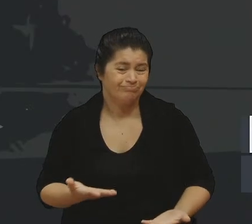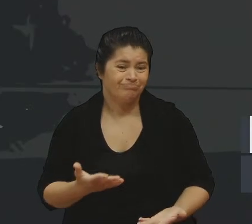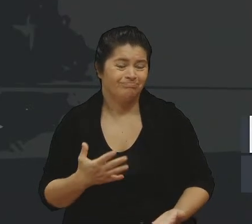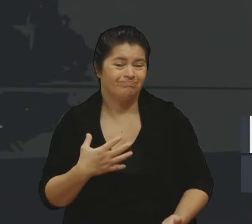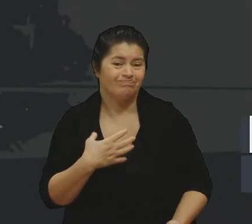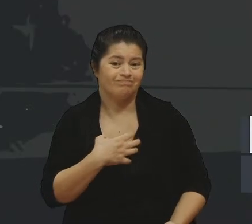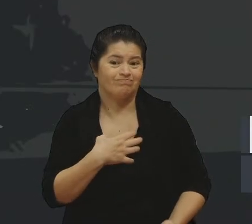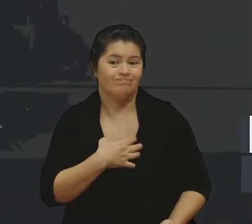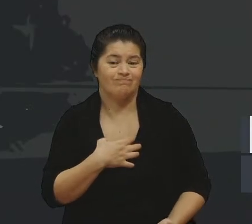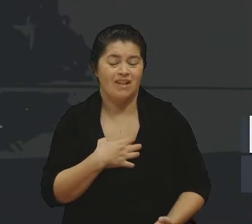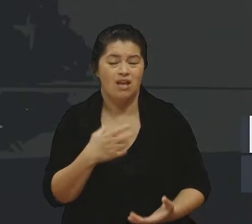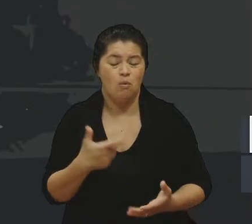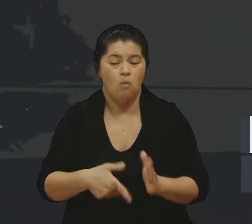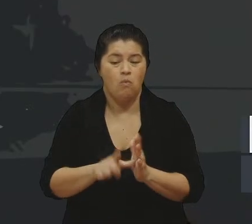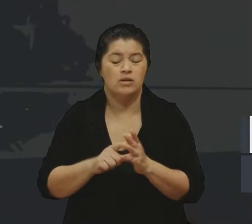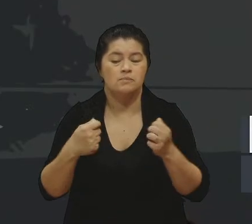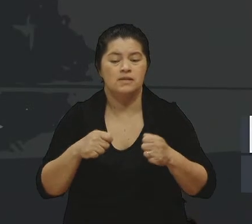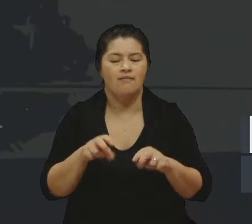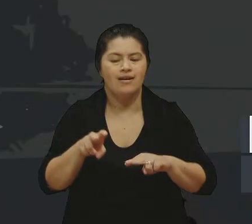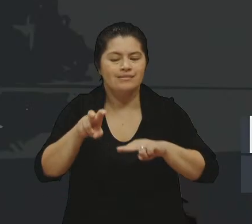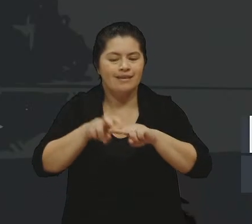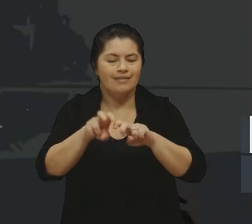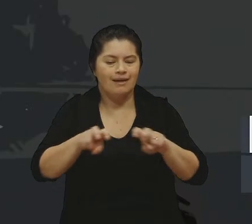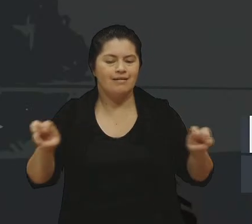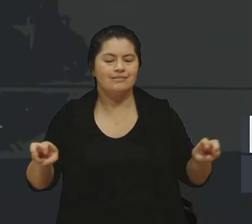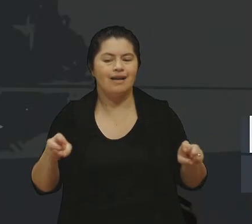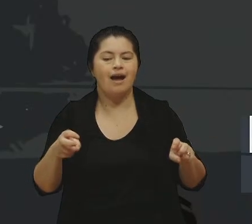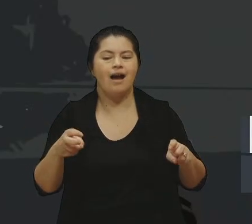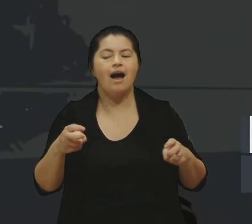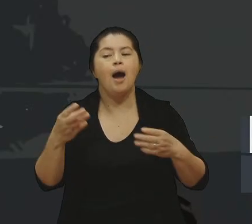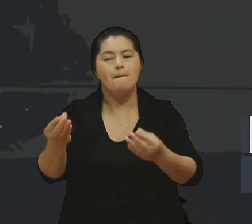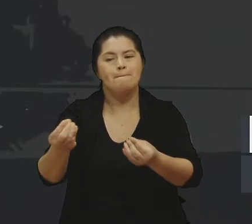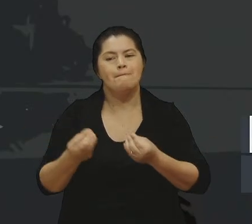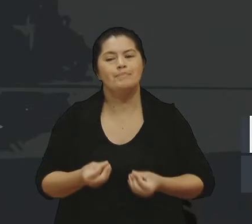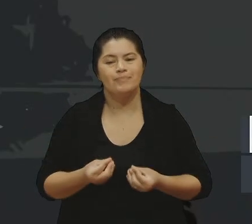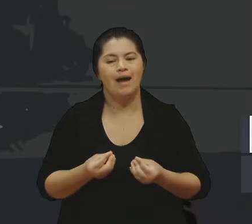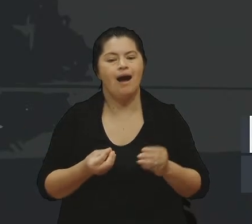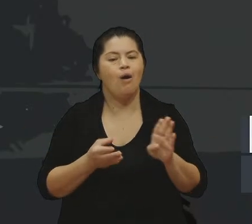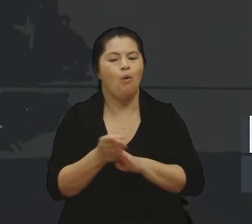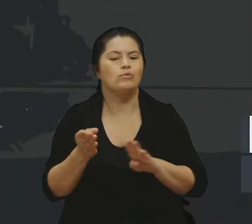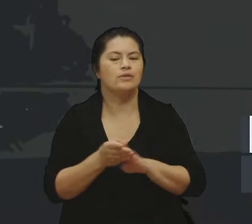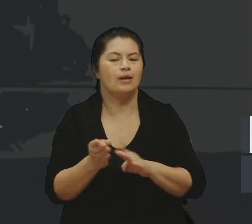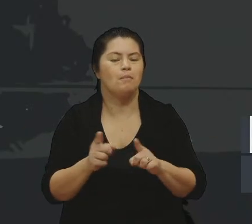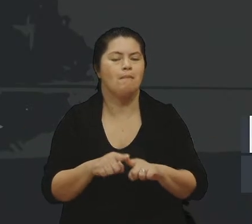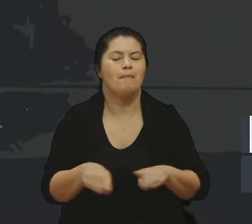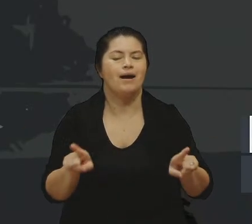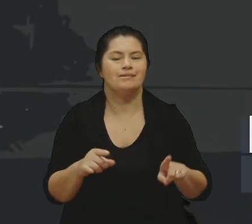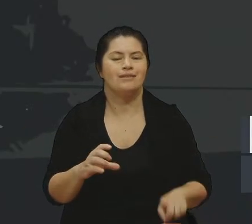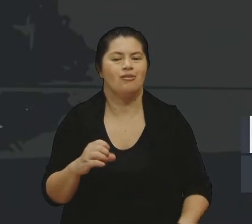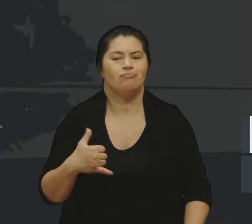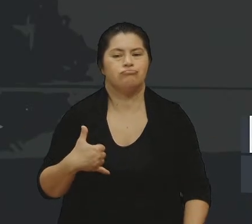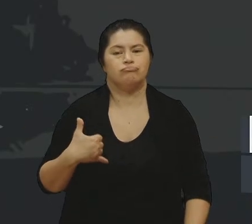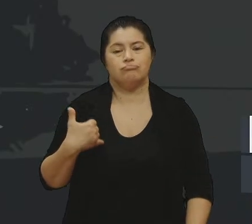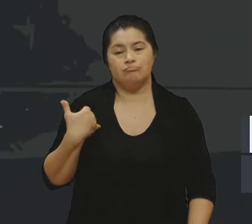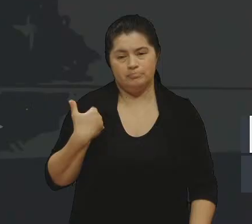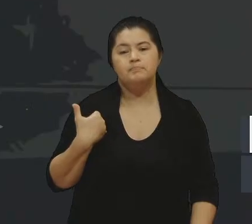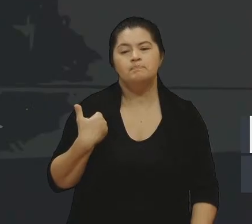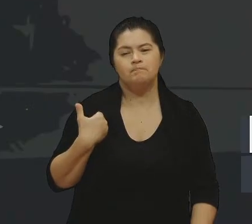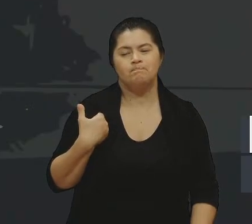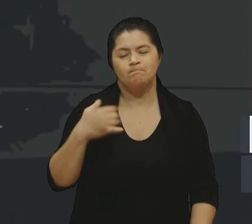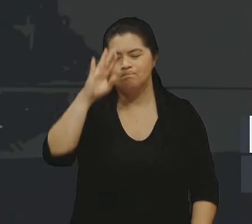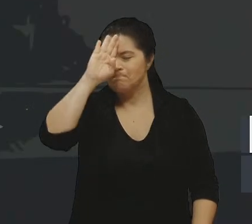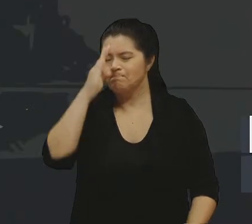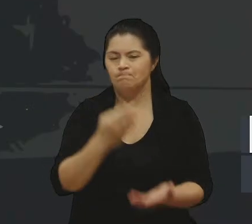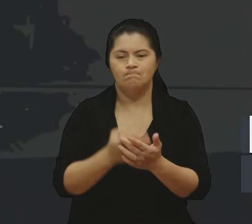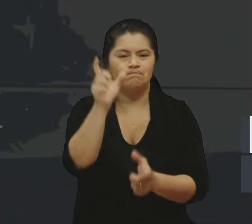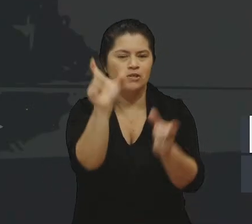pessoas que já atuavam naquele segmento e pedido aconselhamento. Mas talvez por ego, por ignorância, eu peguei, segui no modo bruto, confiei nas pessoas que estavam